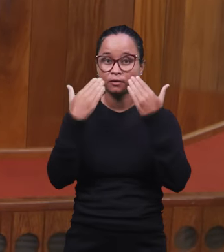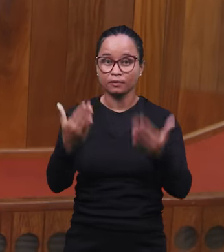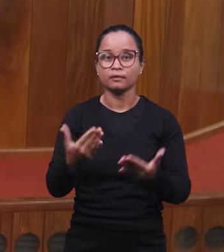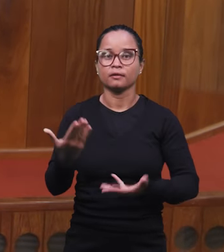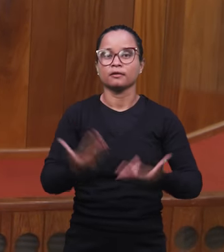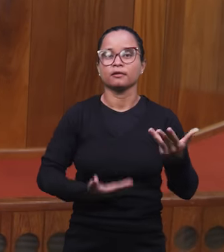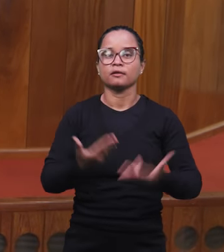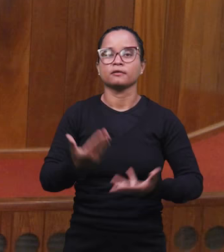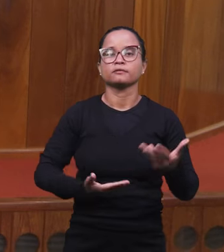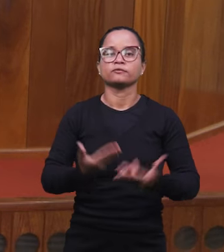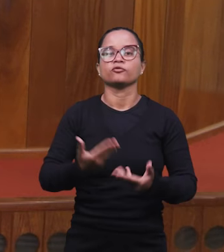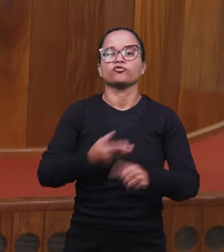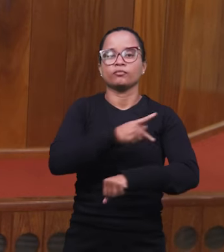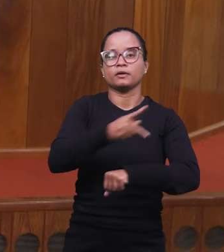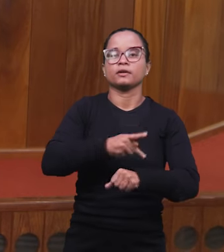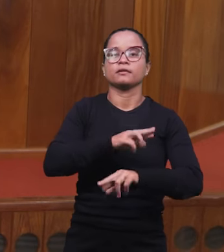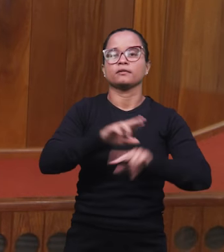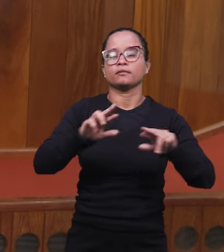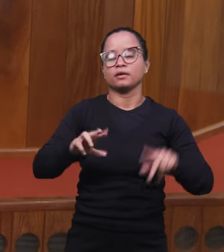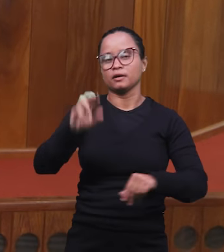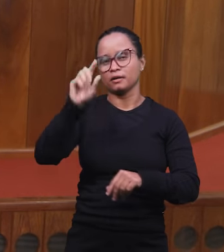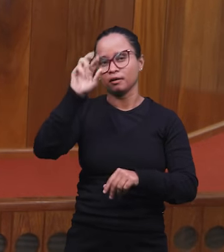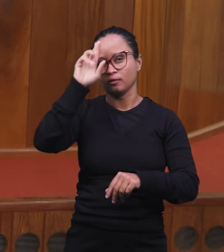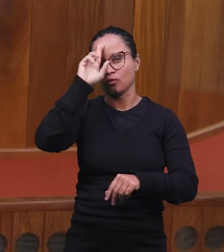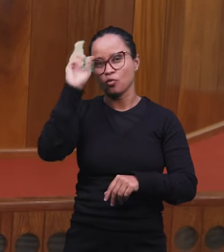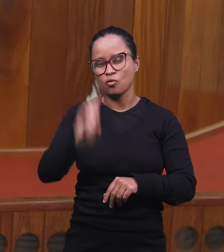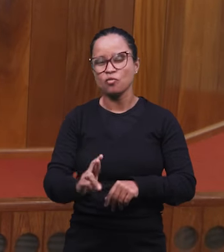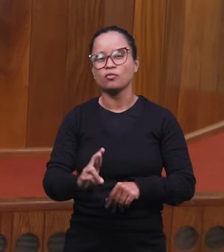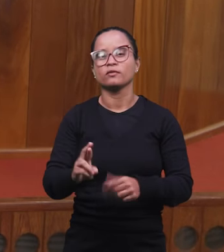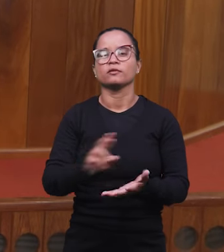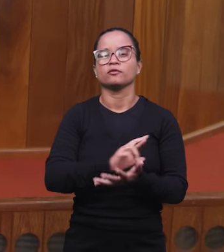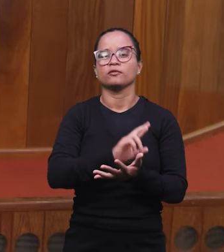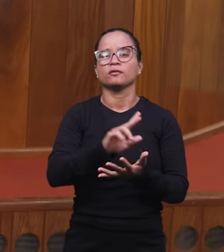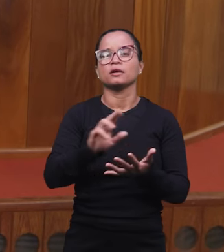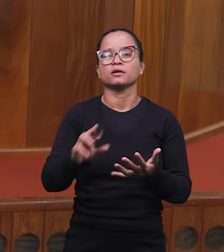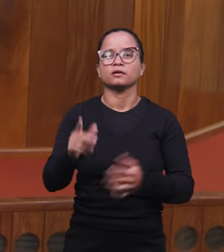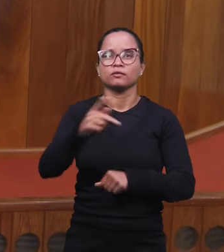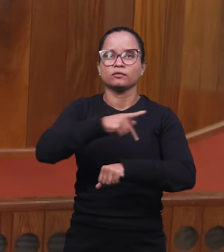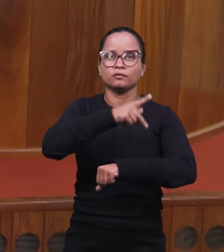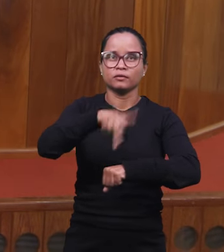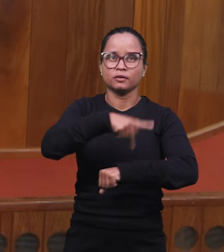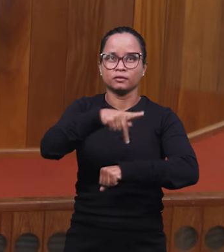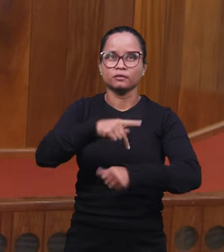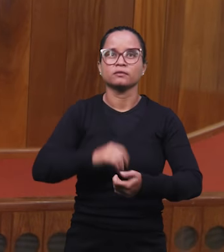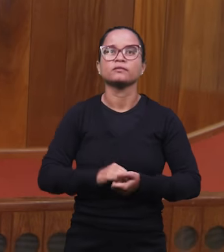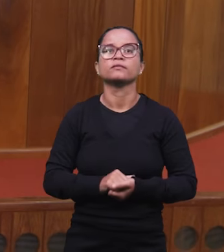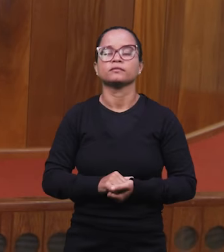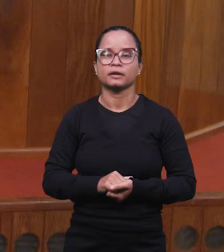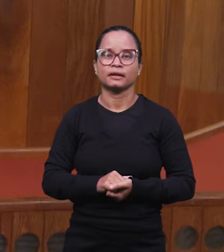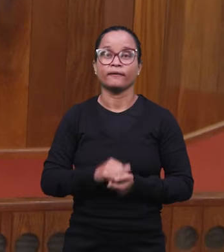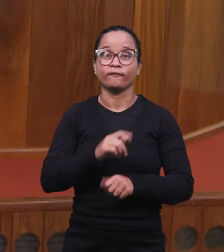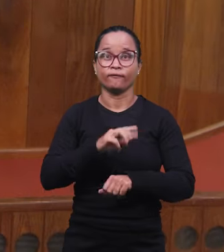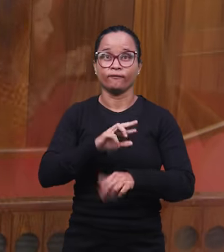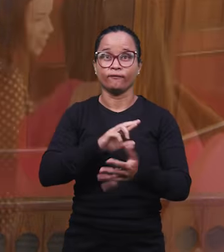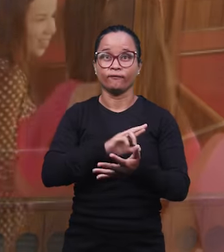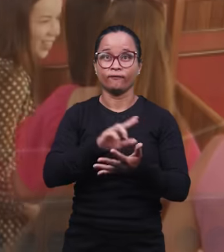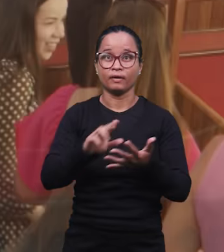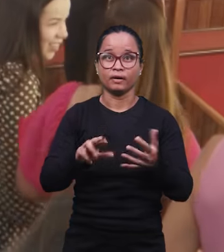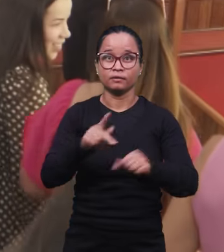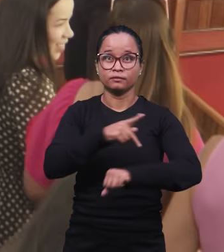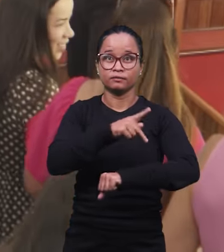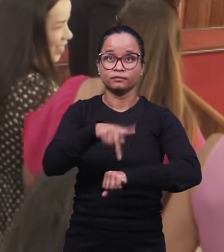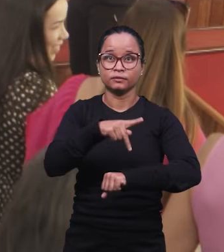Rússia, do Uzbequistão, do Turquemenistão e da